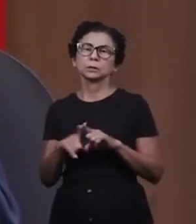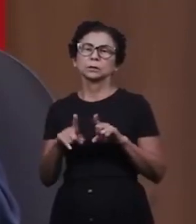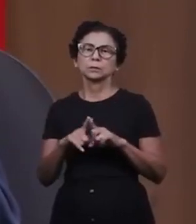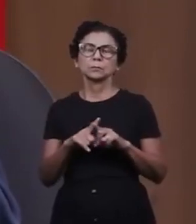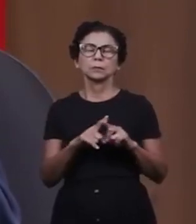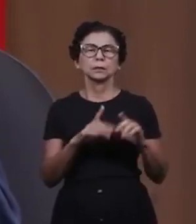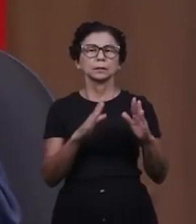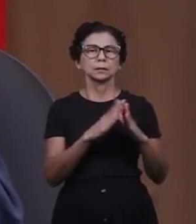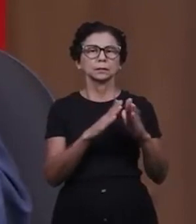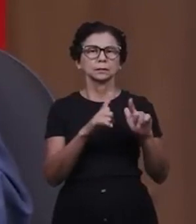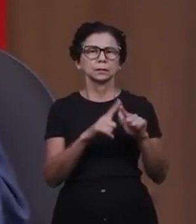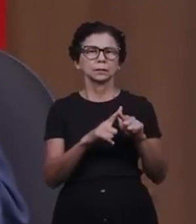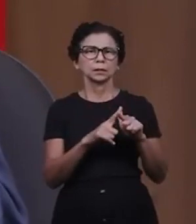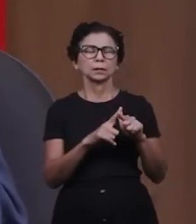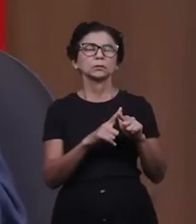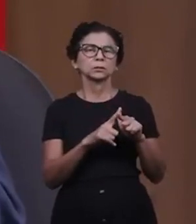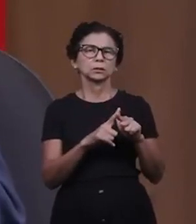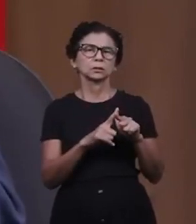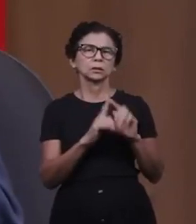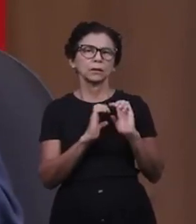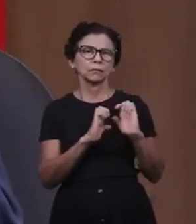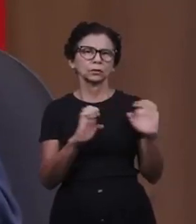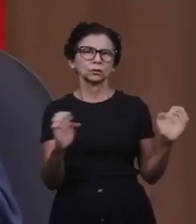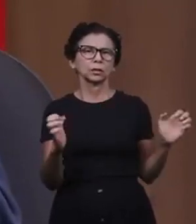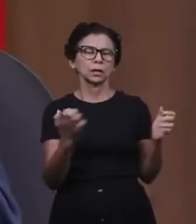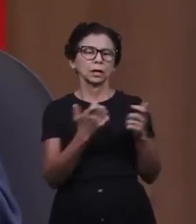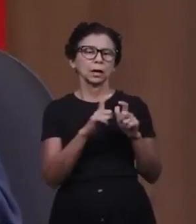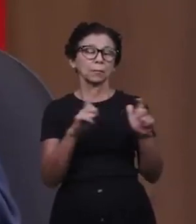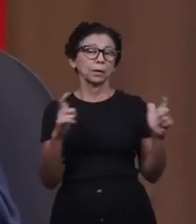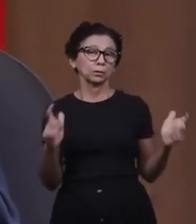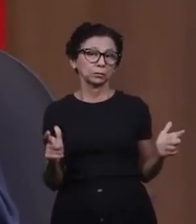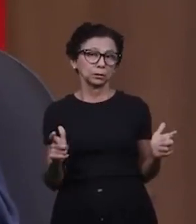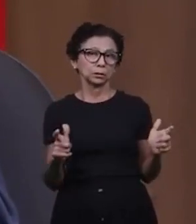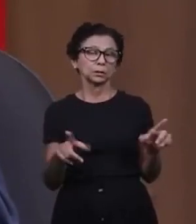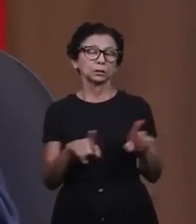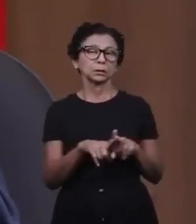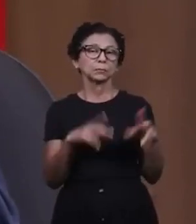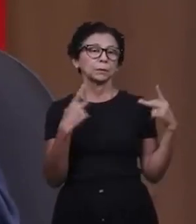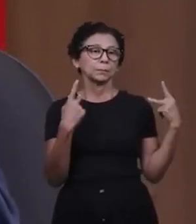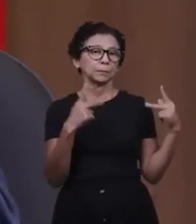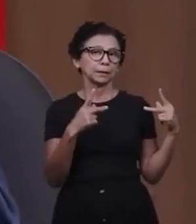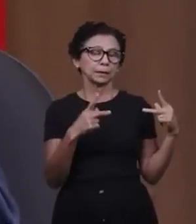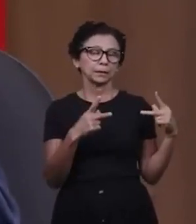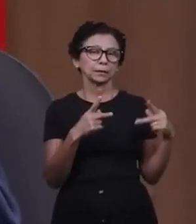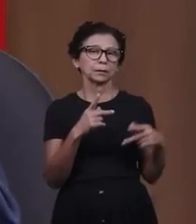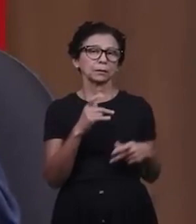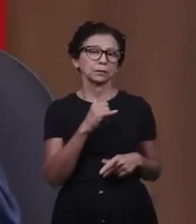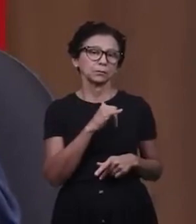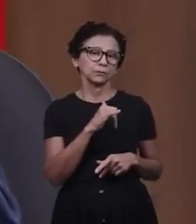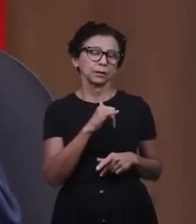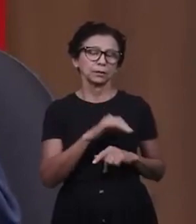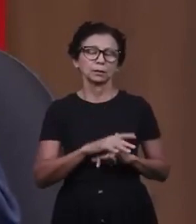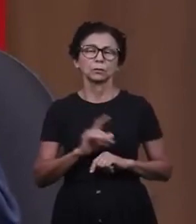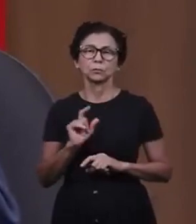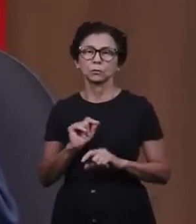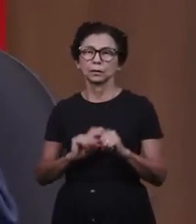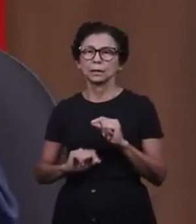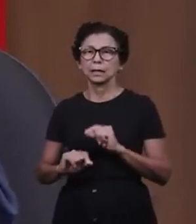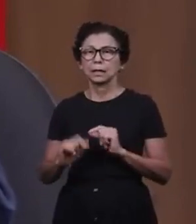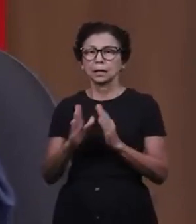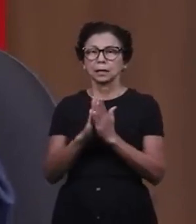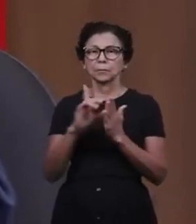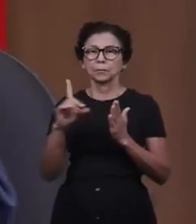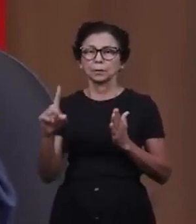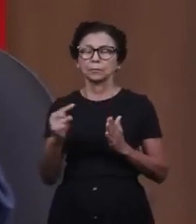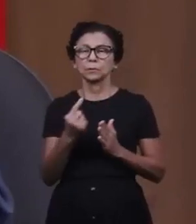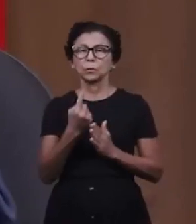nós cremos que a Bíblia é a única regra de fé e prática, né? Aquilo que